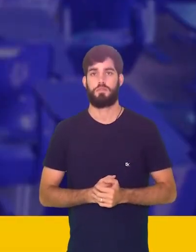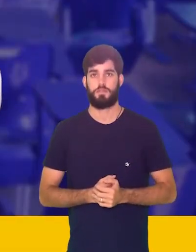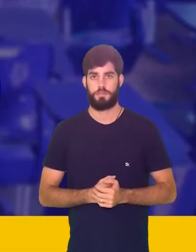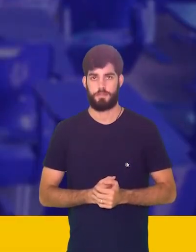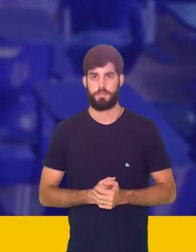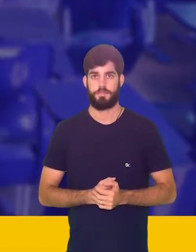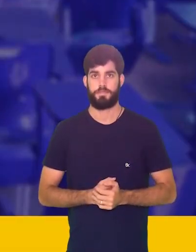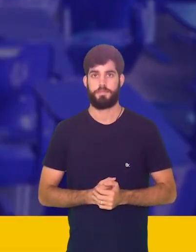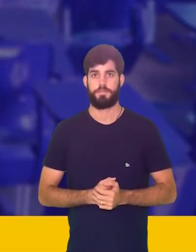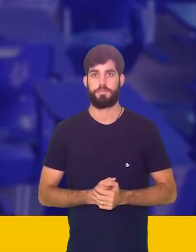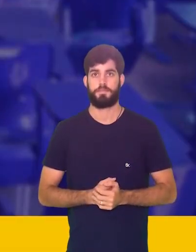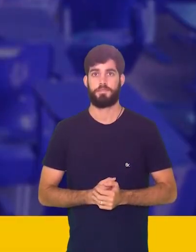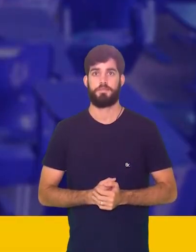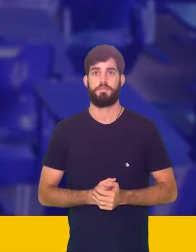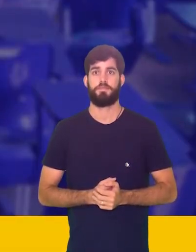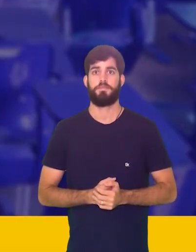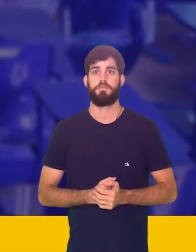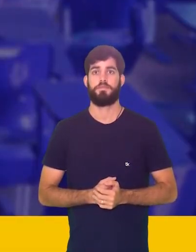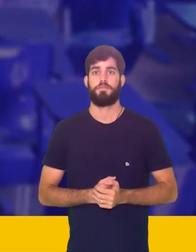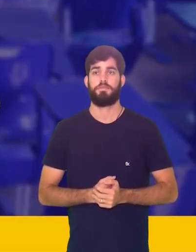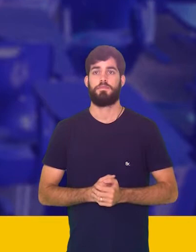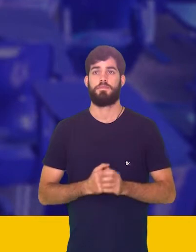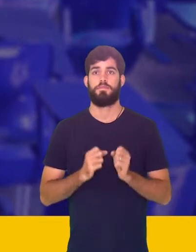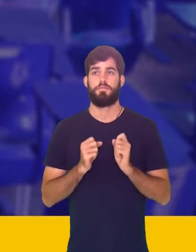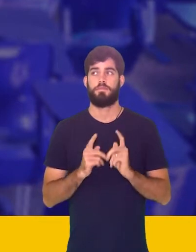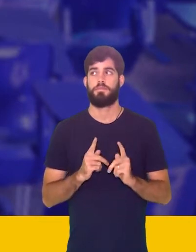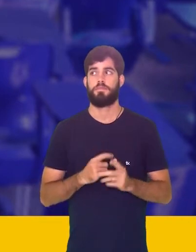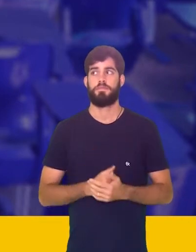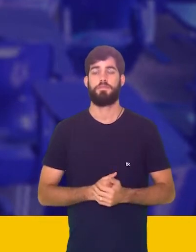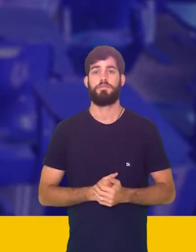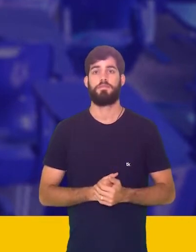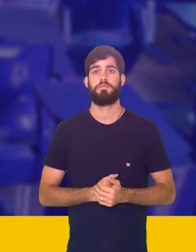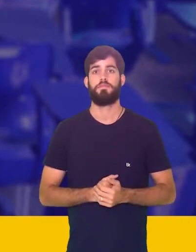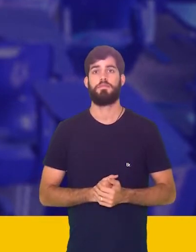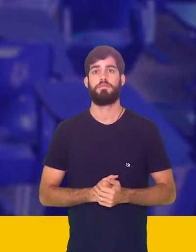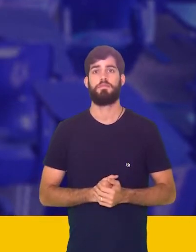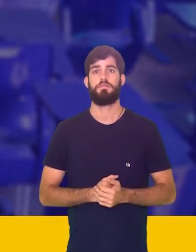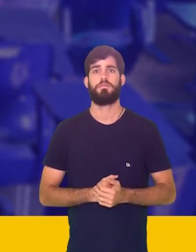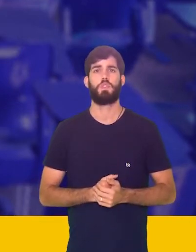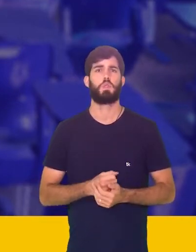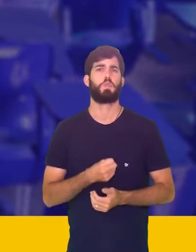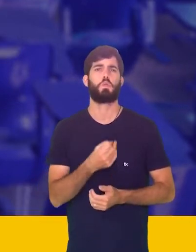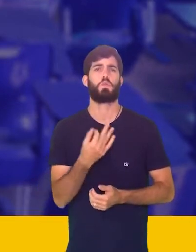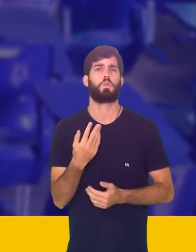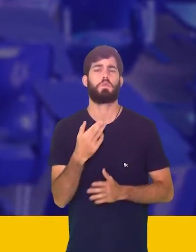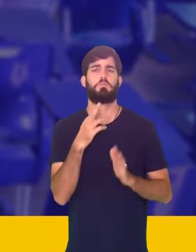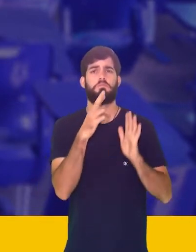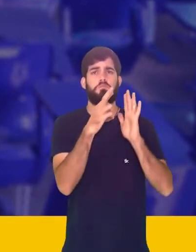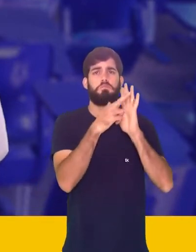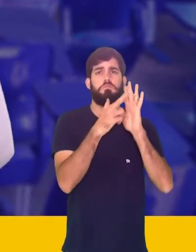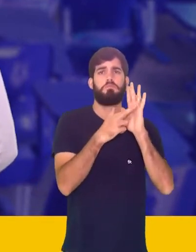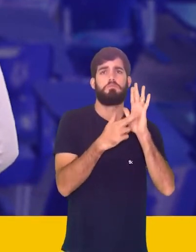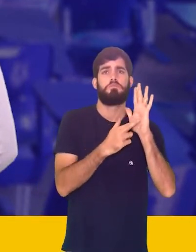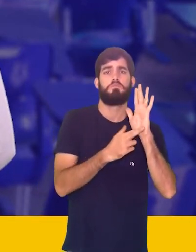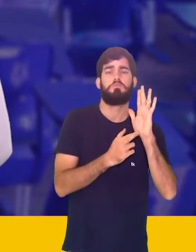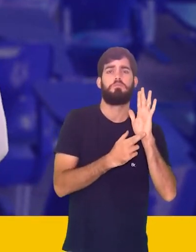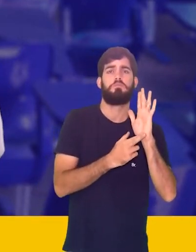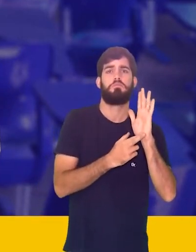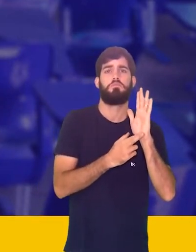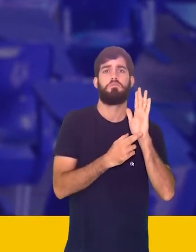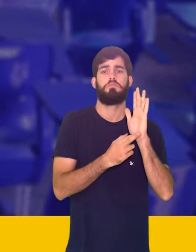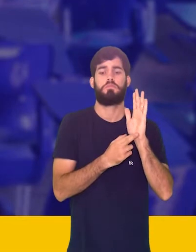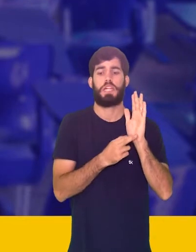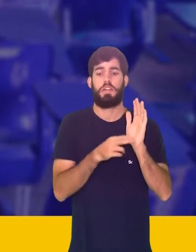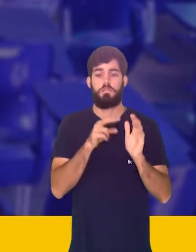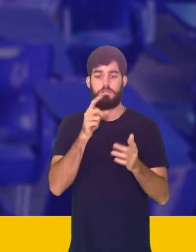lado esquerdo. Muito bem. Quais as regras para a determinação do NOx? Então